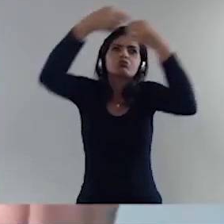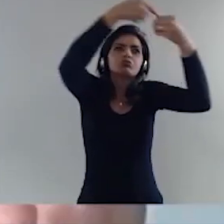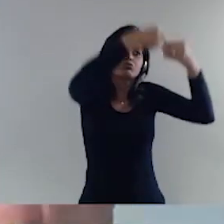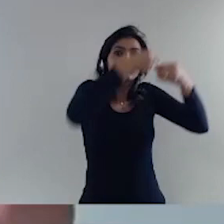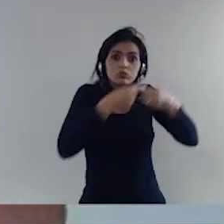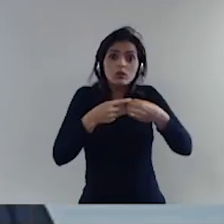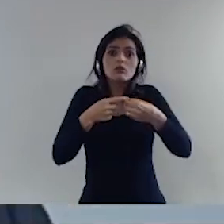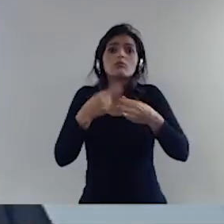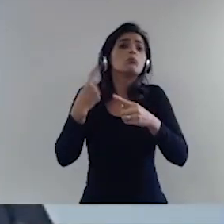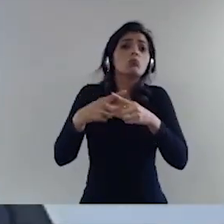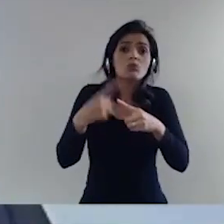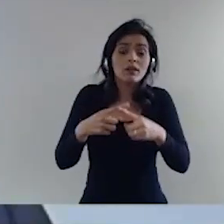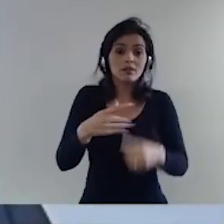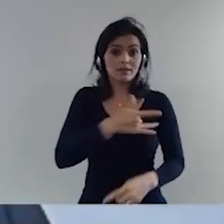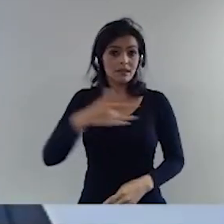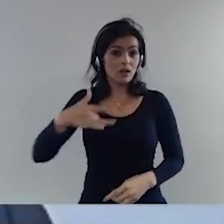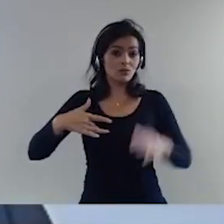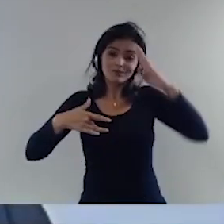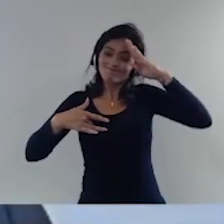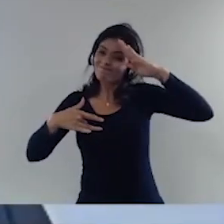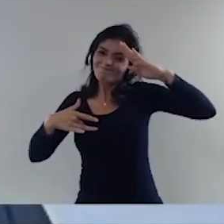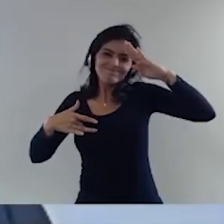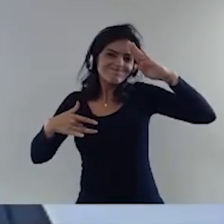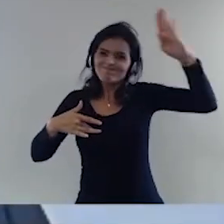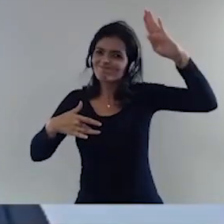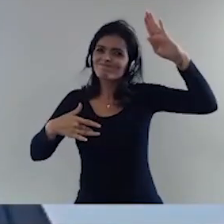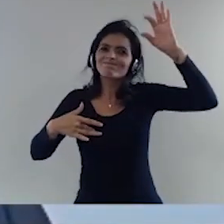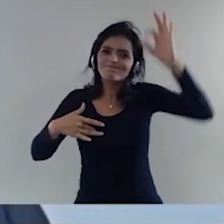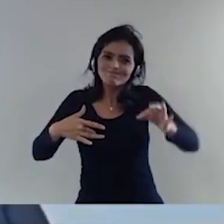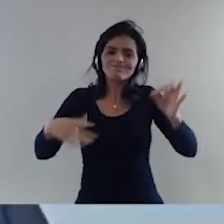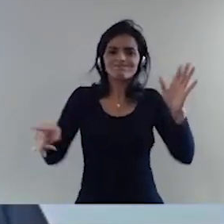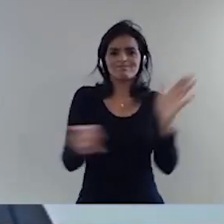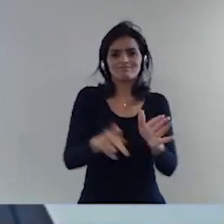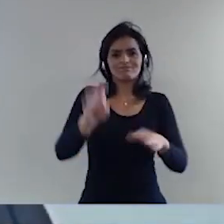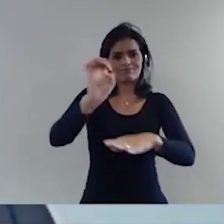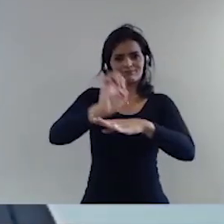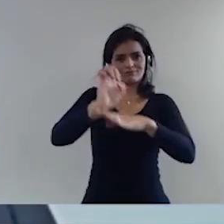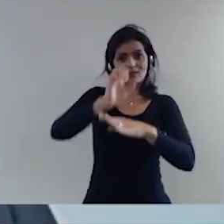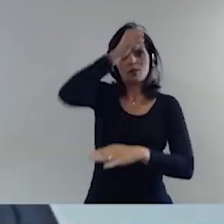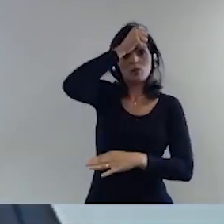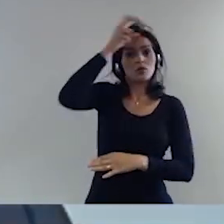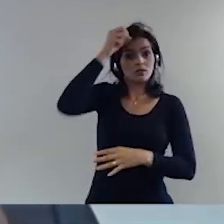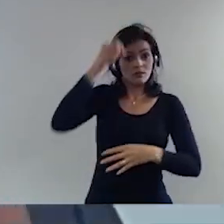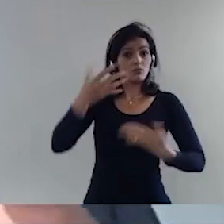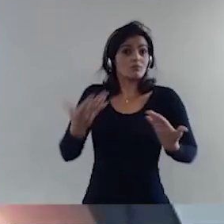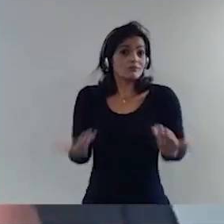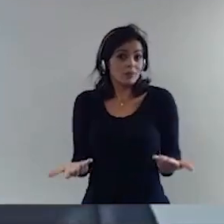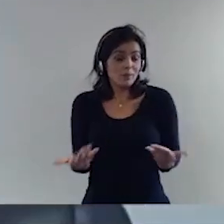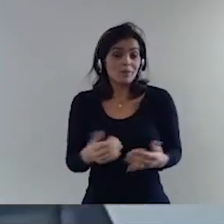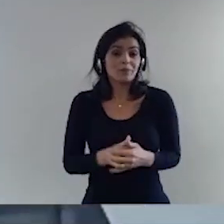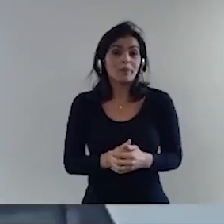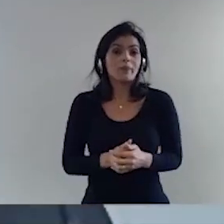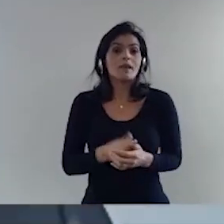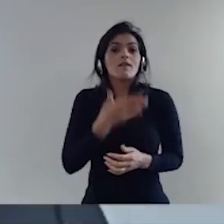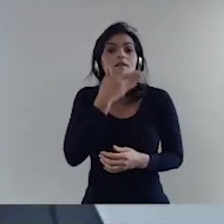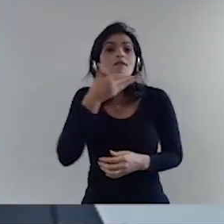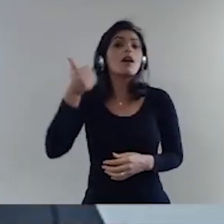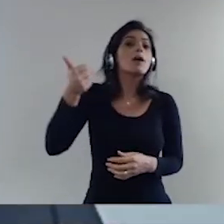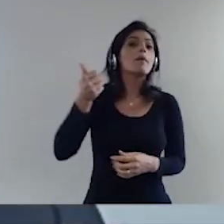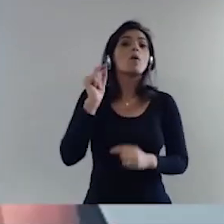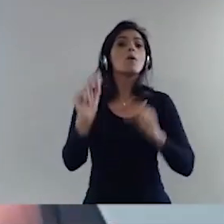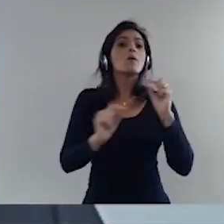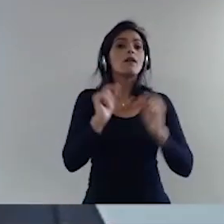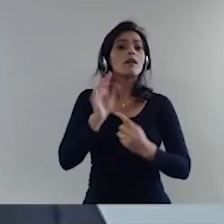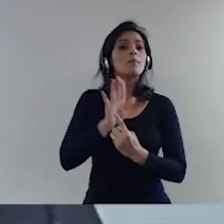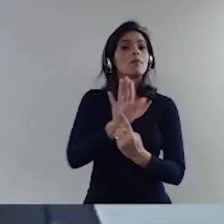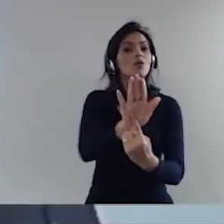Porque saúde é primordialmente prestado por estes entes. Neste sentido, vale a pena